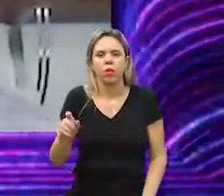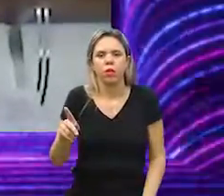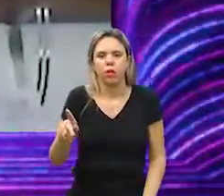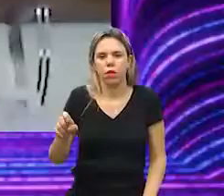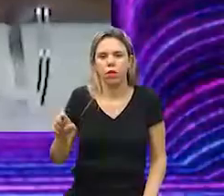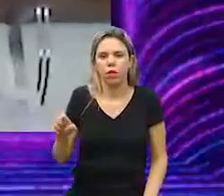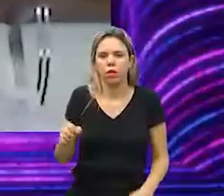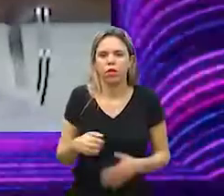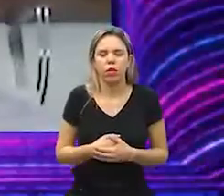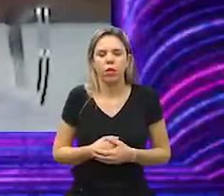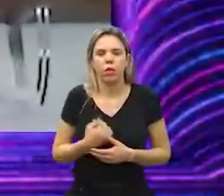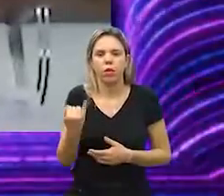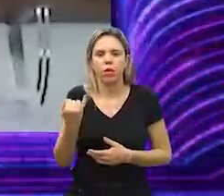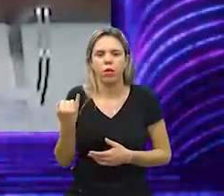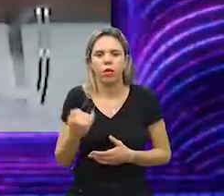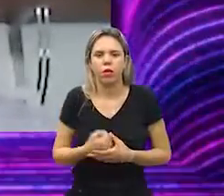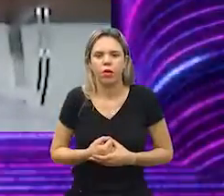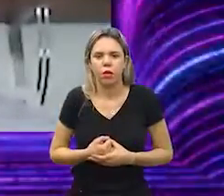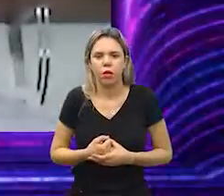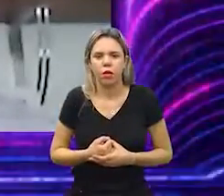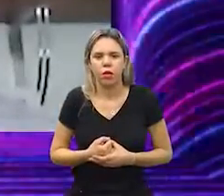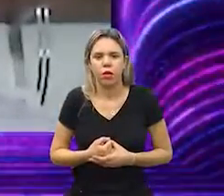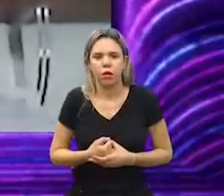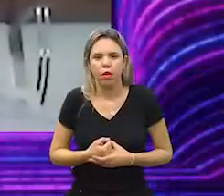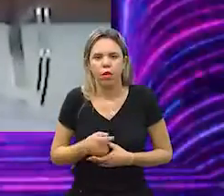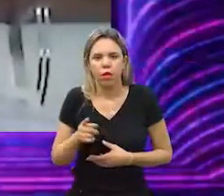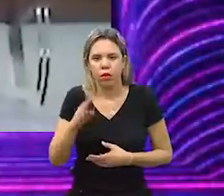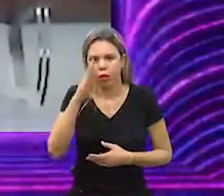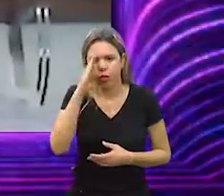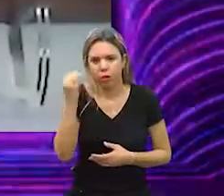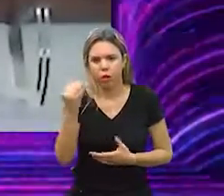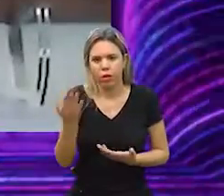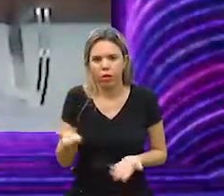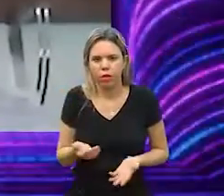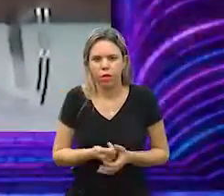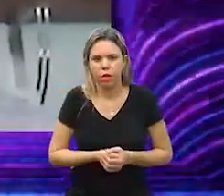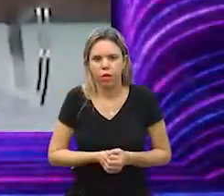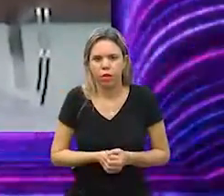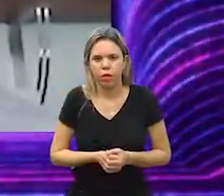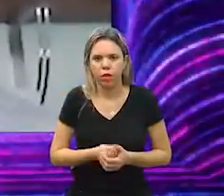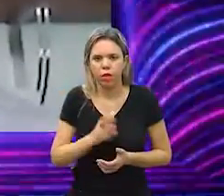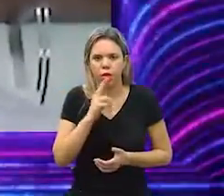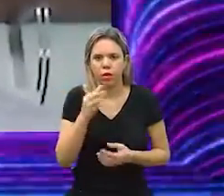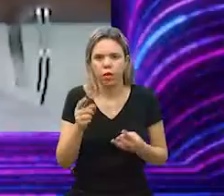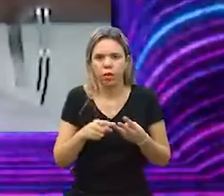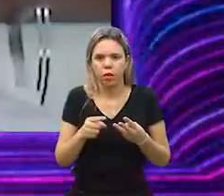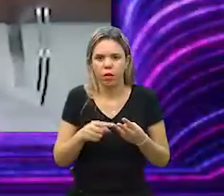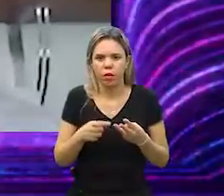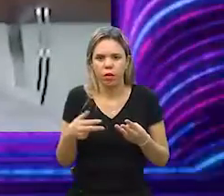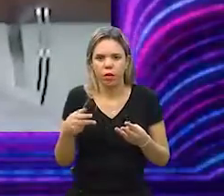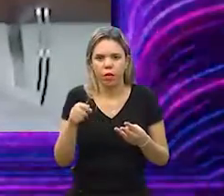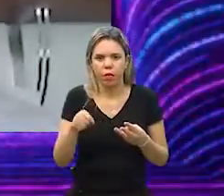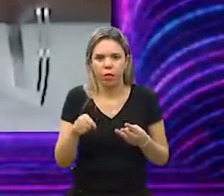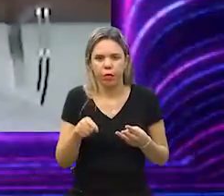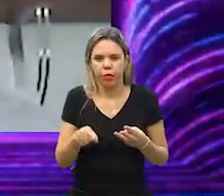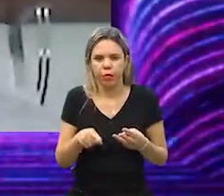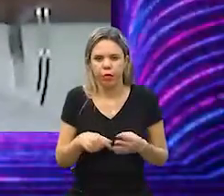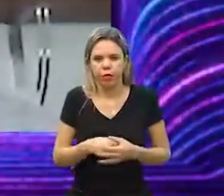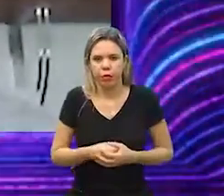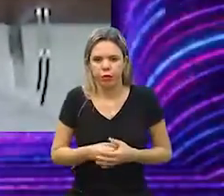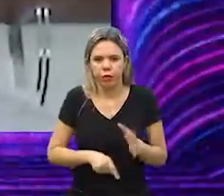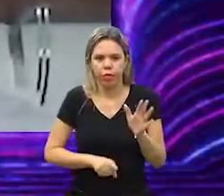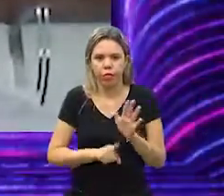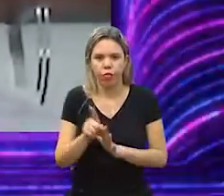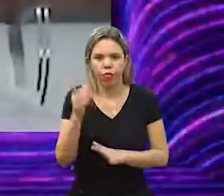Felipe Kober, é muito importante, é essencial, né? E respondendo a terceira parte